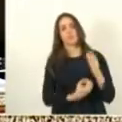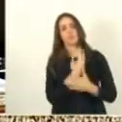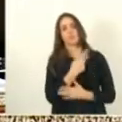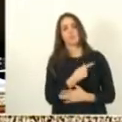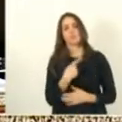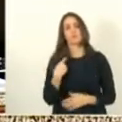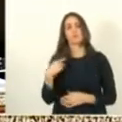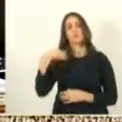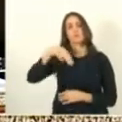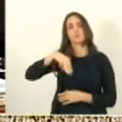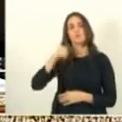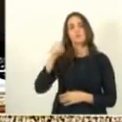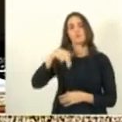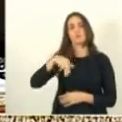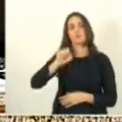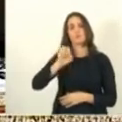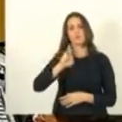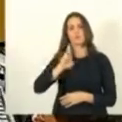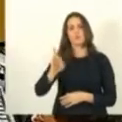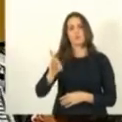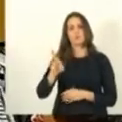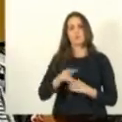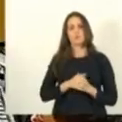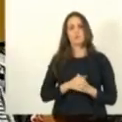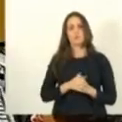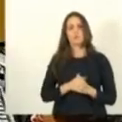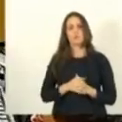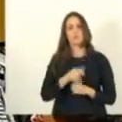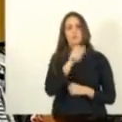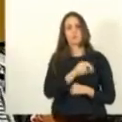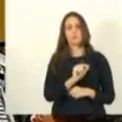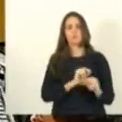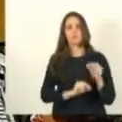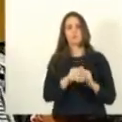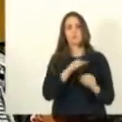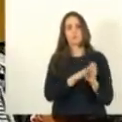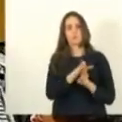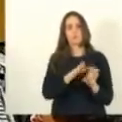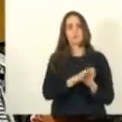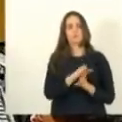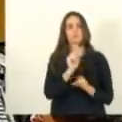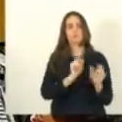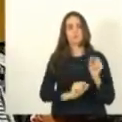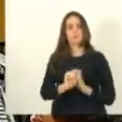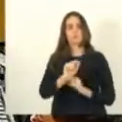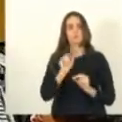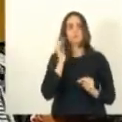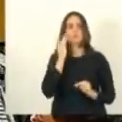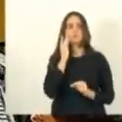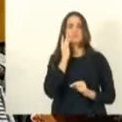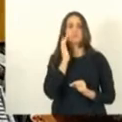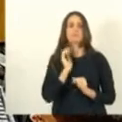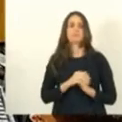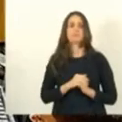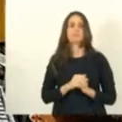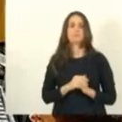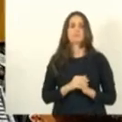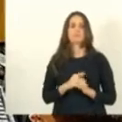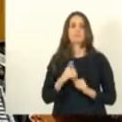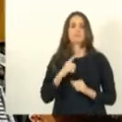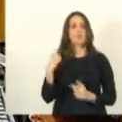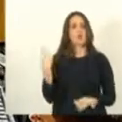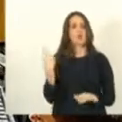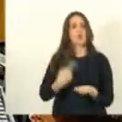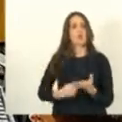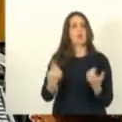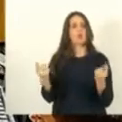deputado Mansus, né, com S, Sush, ele orientou, acredito que teve acordo,